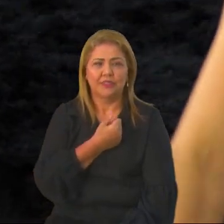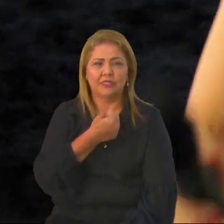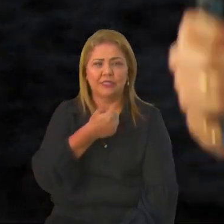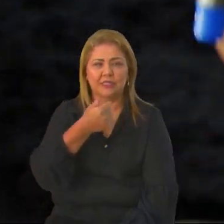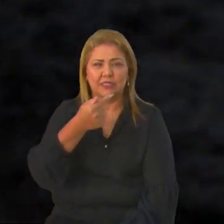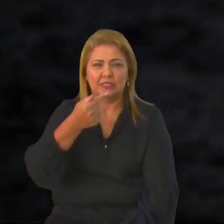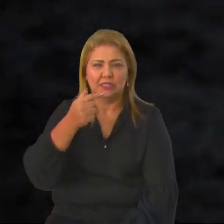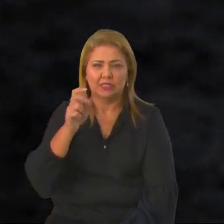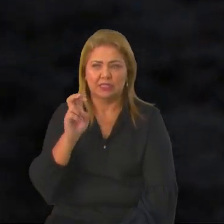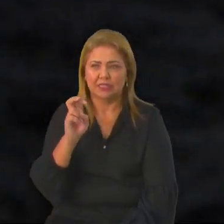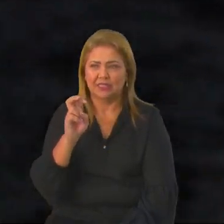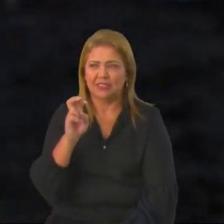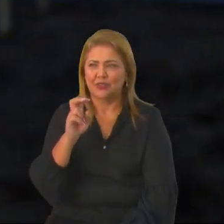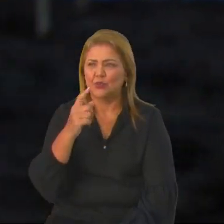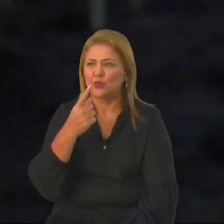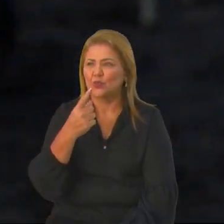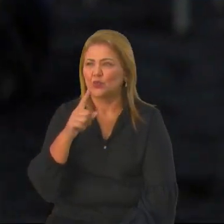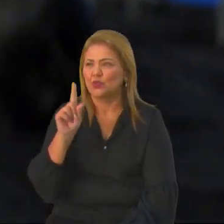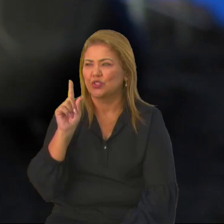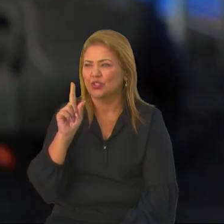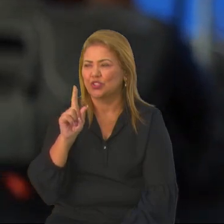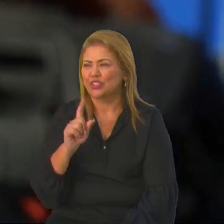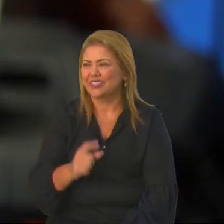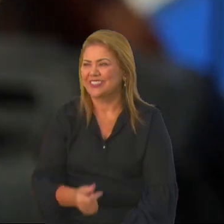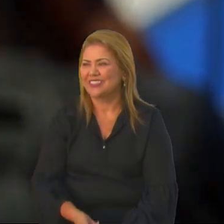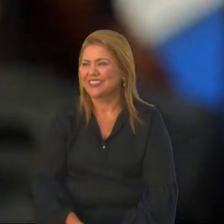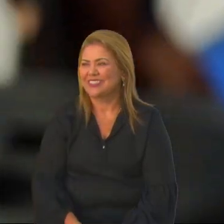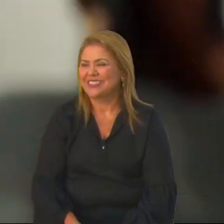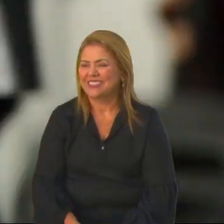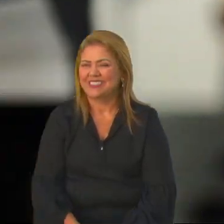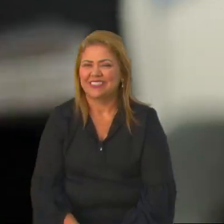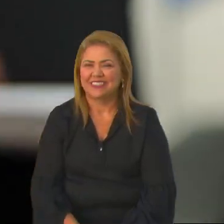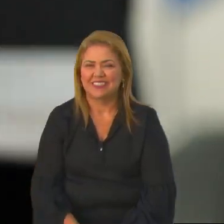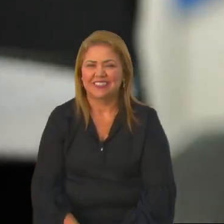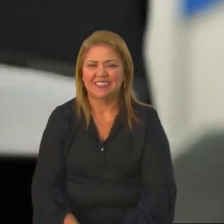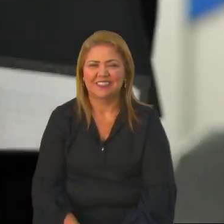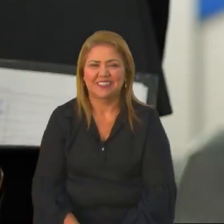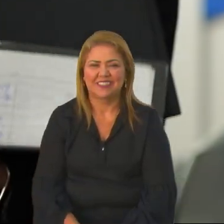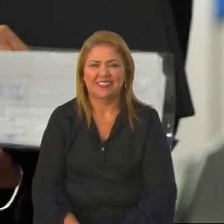175. Últimos, os últimos serão os primeiros, é isso?